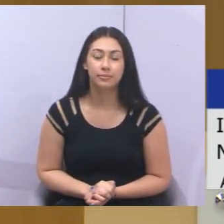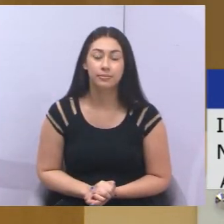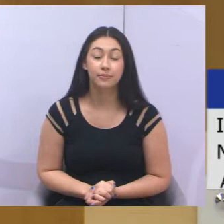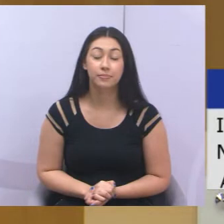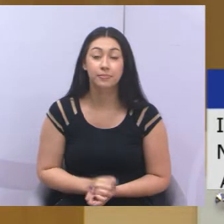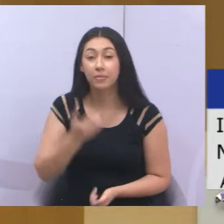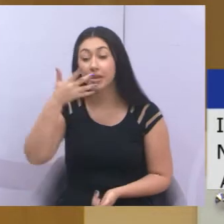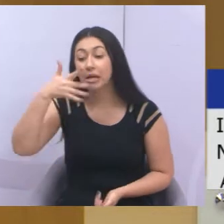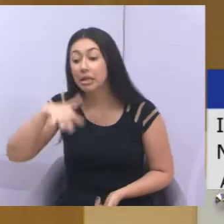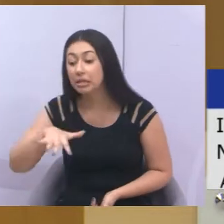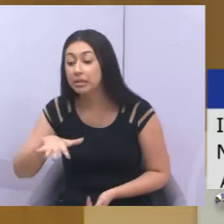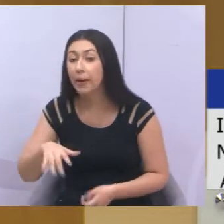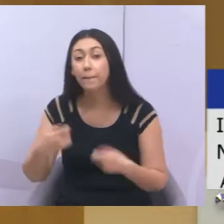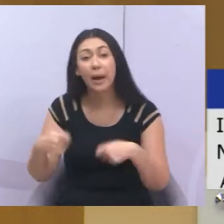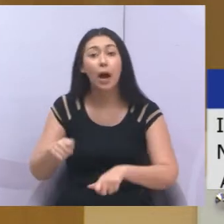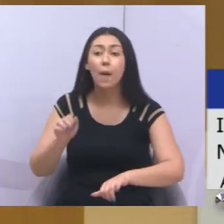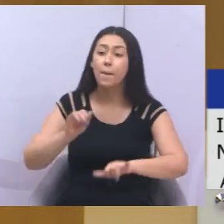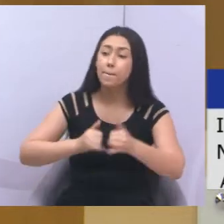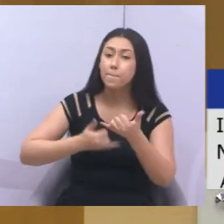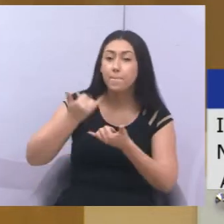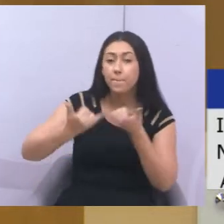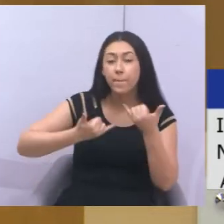Que era para estar brincando de taco,